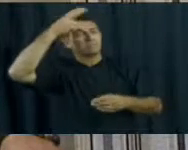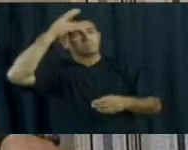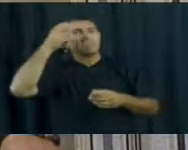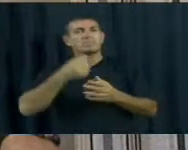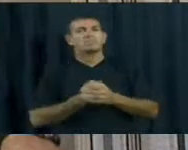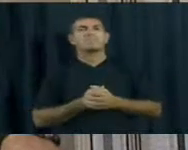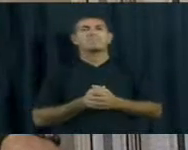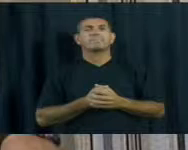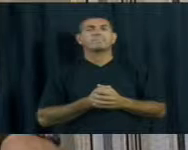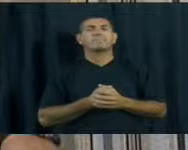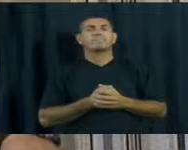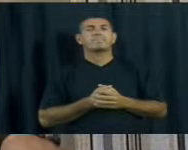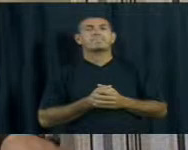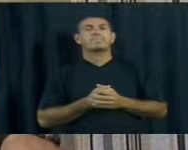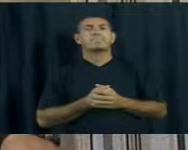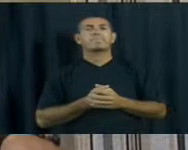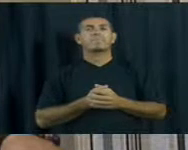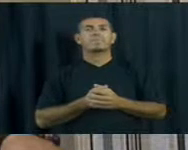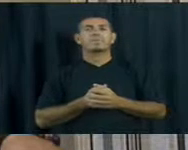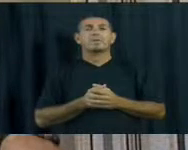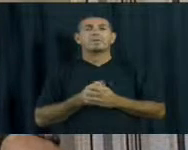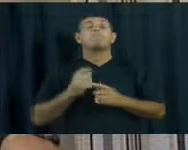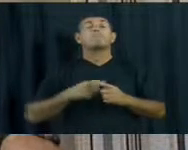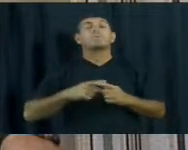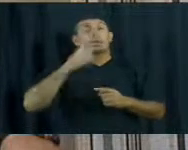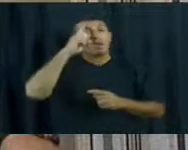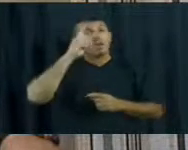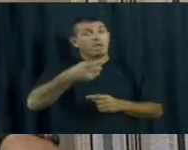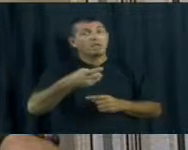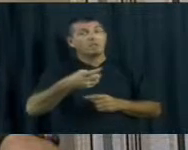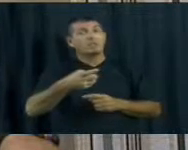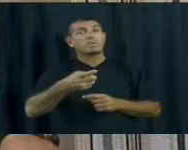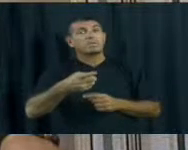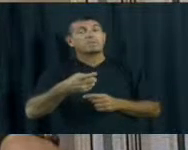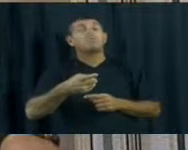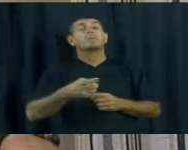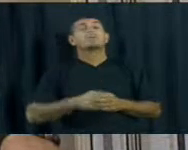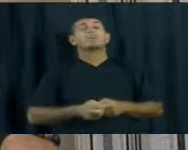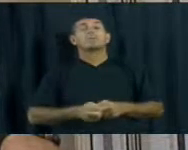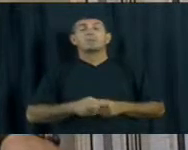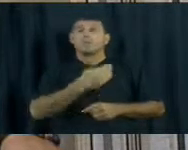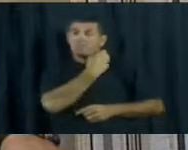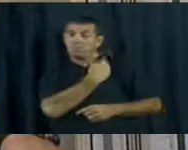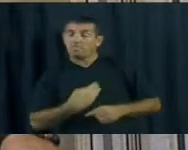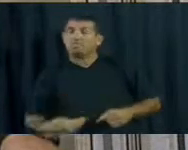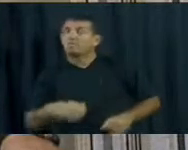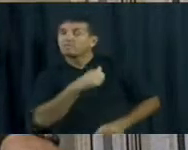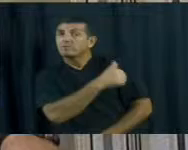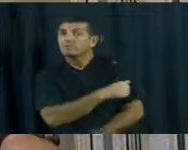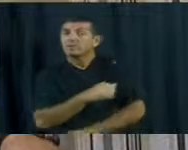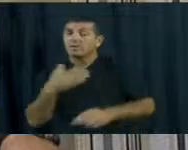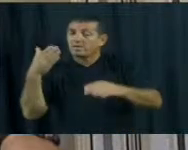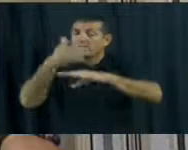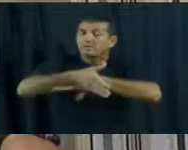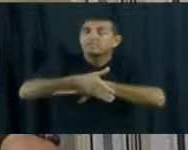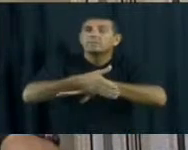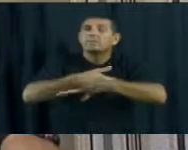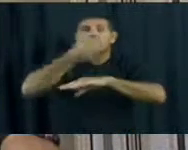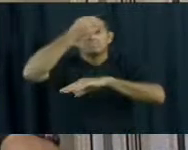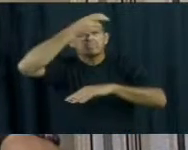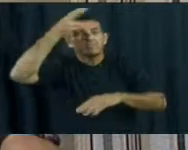reforma administrativa veio por exigência do Tribunal de Contas do Estado, porque quando nós entramos na prefeitura,